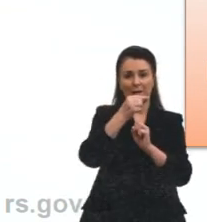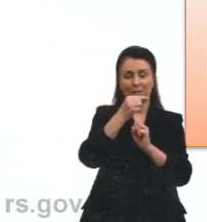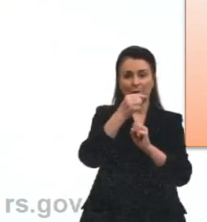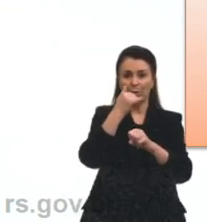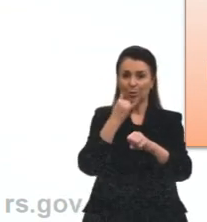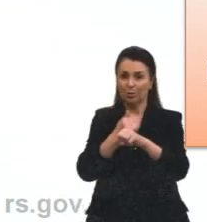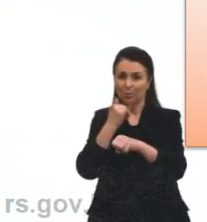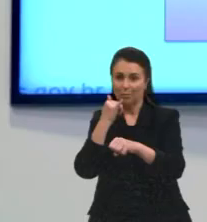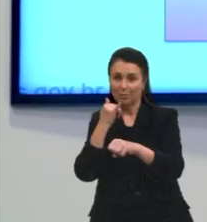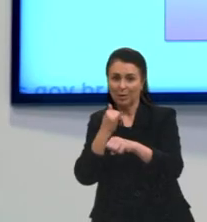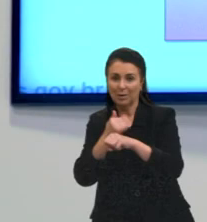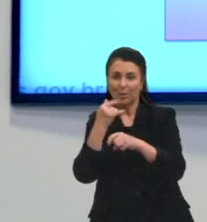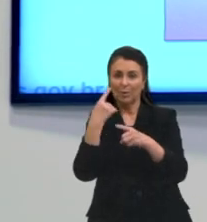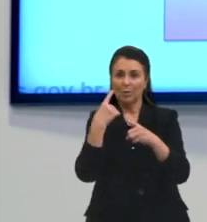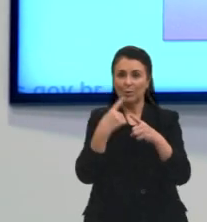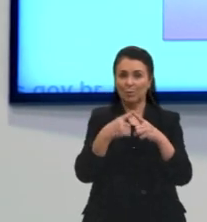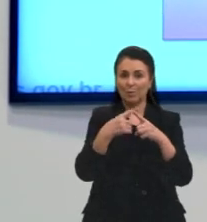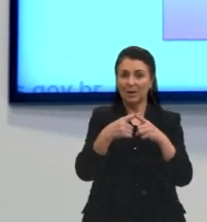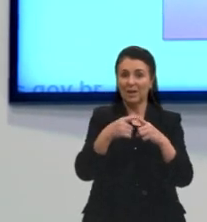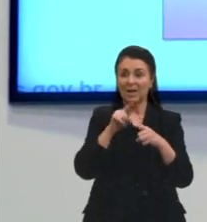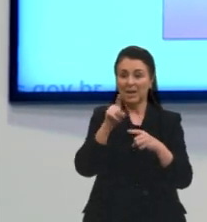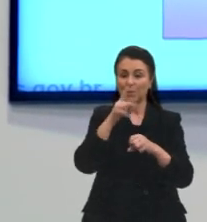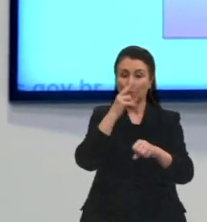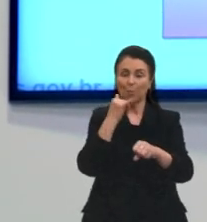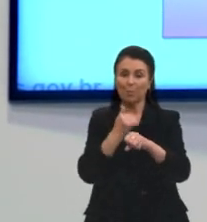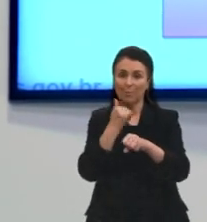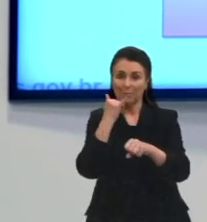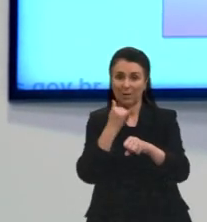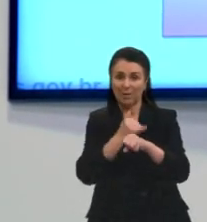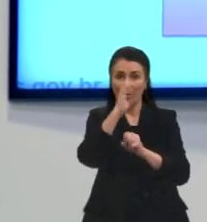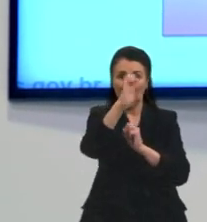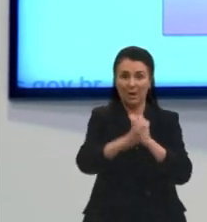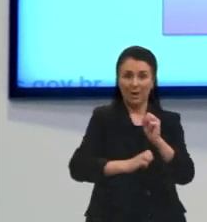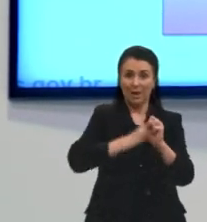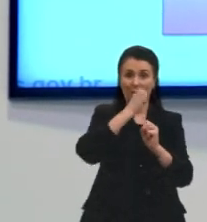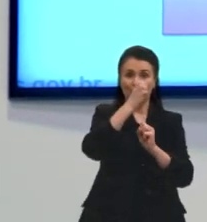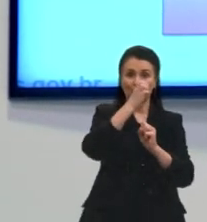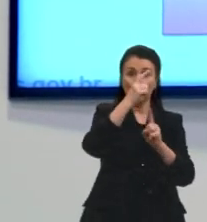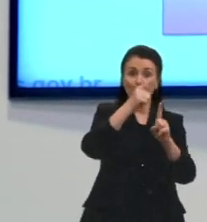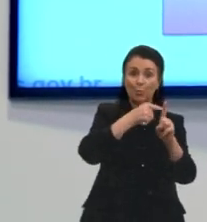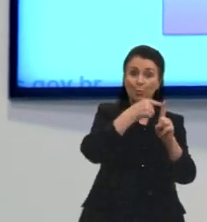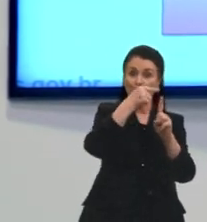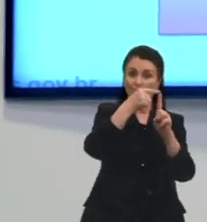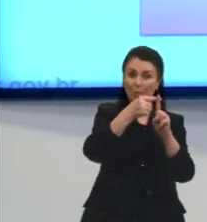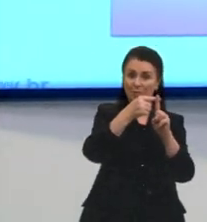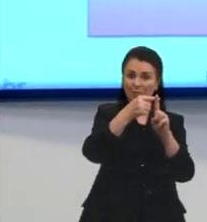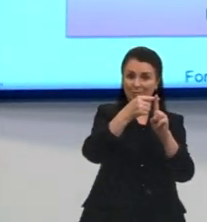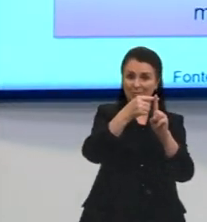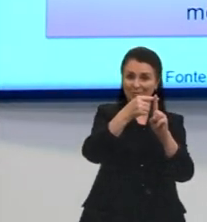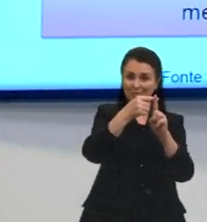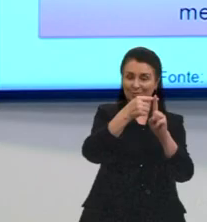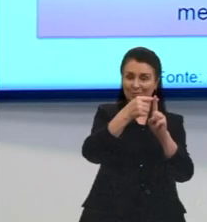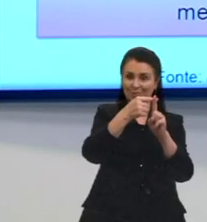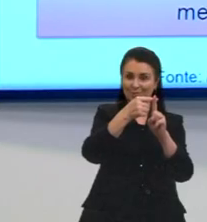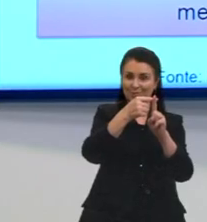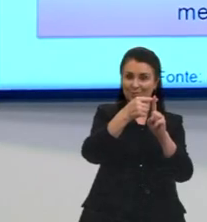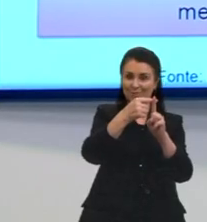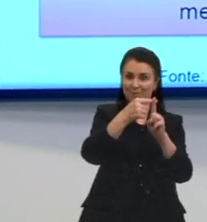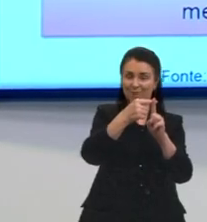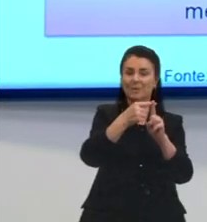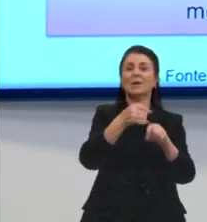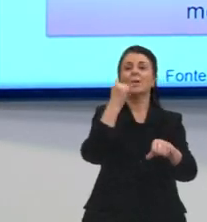metal os metais são eletropositivos nos lembrarmos de a gente consegue fazer toda essa relação elétrons elétrons